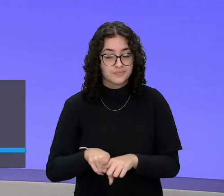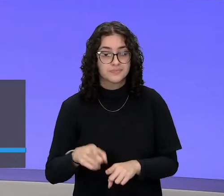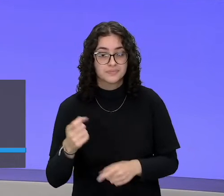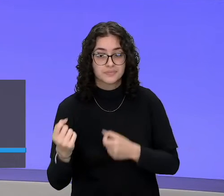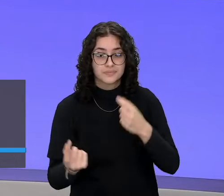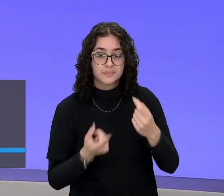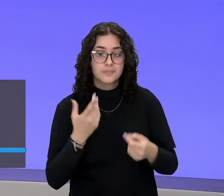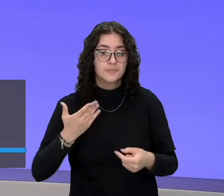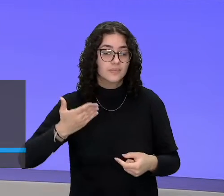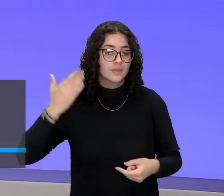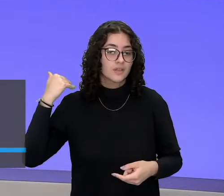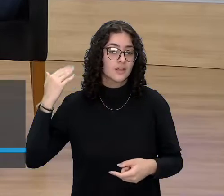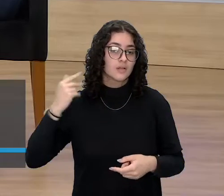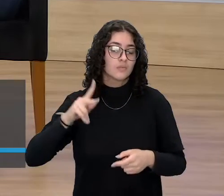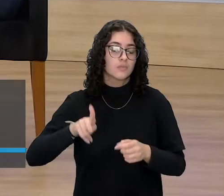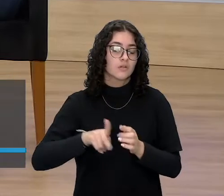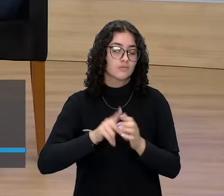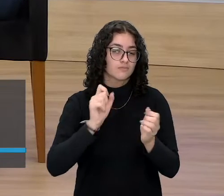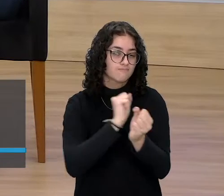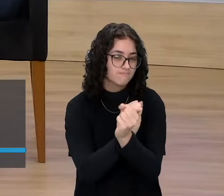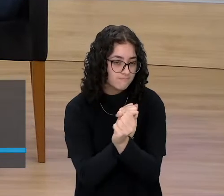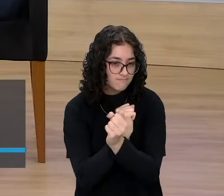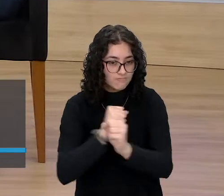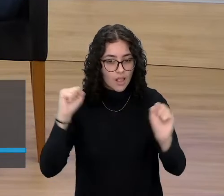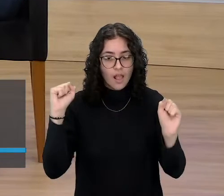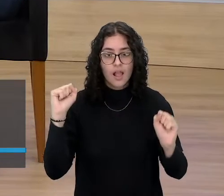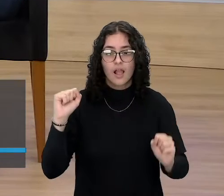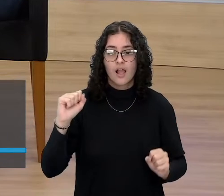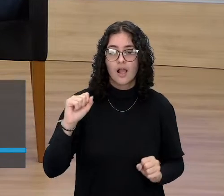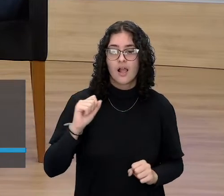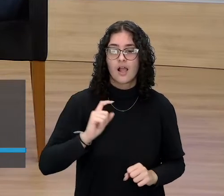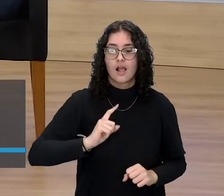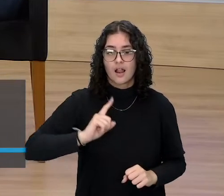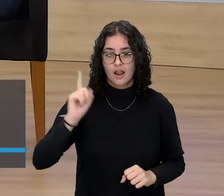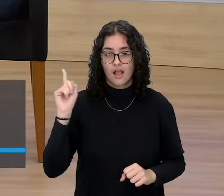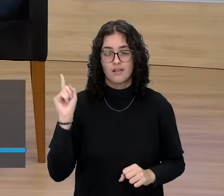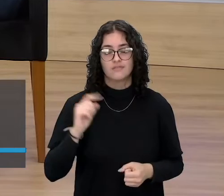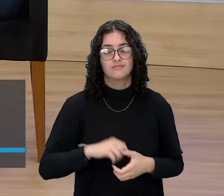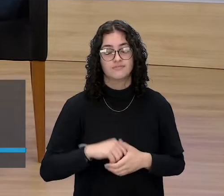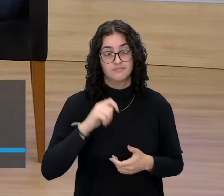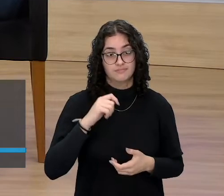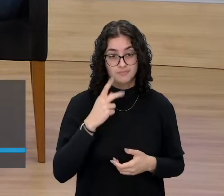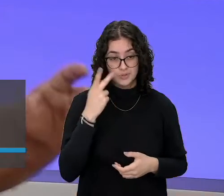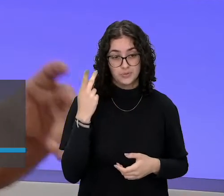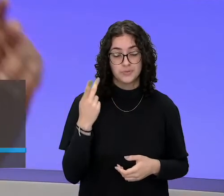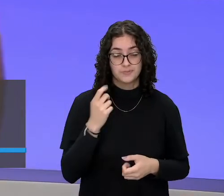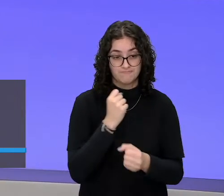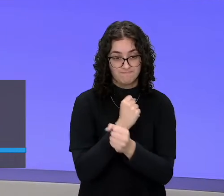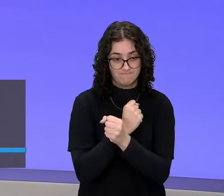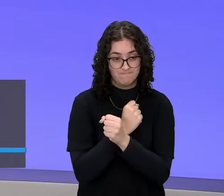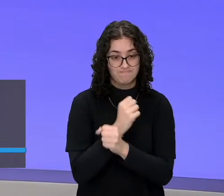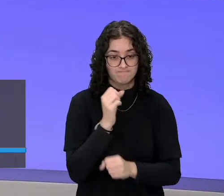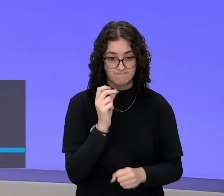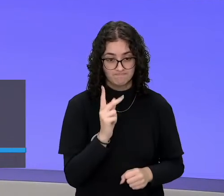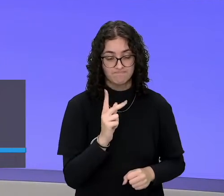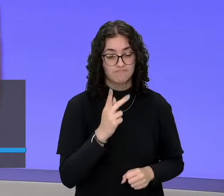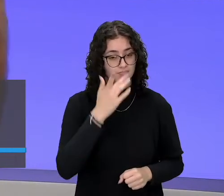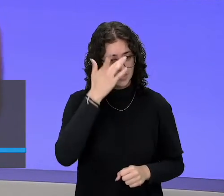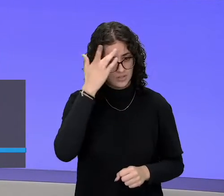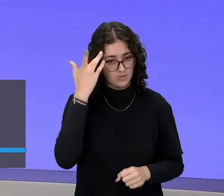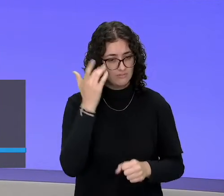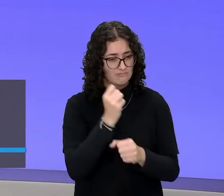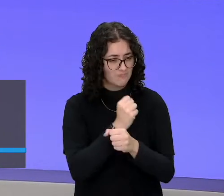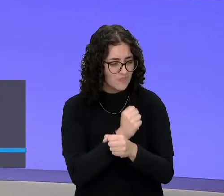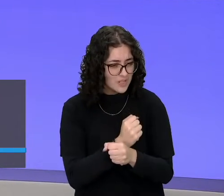anteriores à libertação, né, suposta libertação dos escravos. Então, de forma bem simples, pessoas